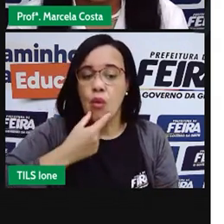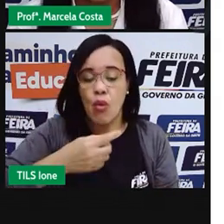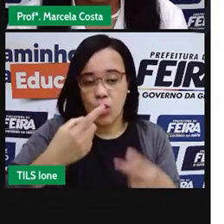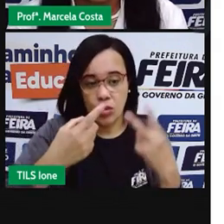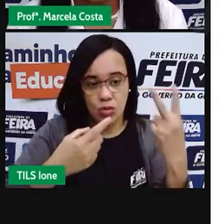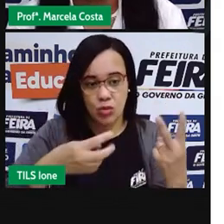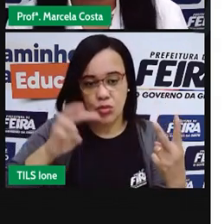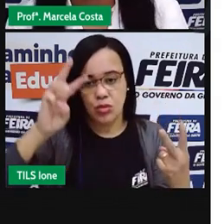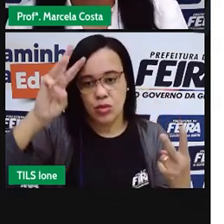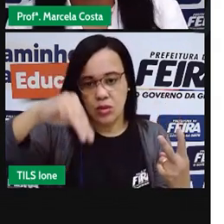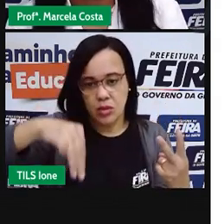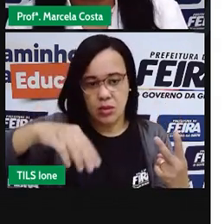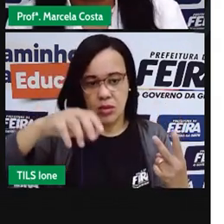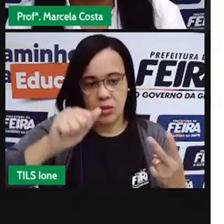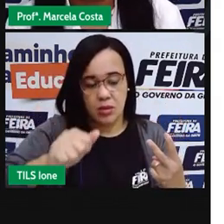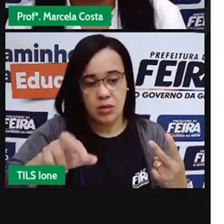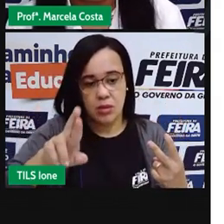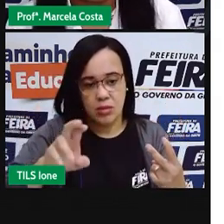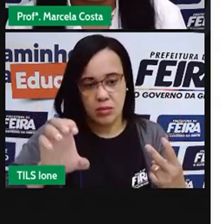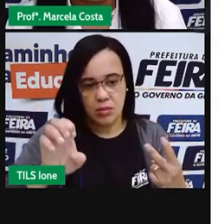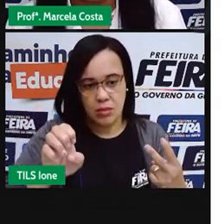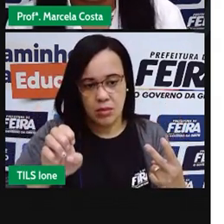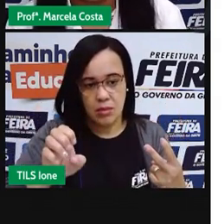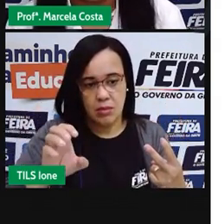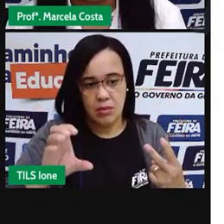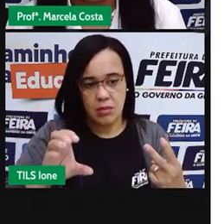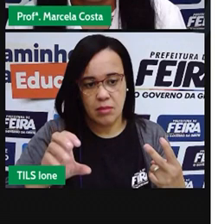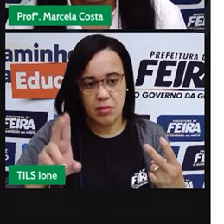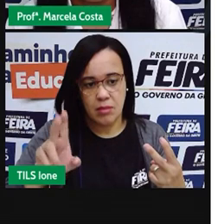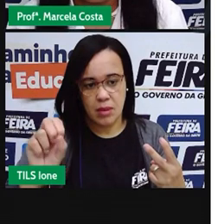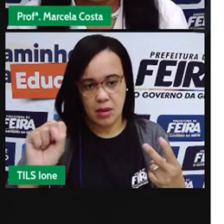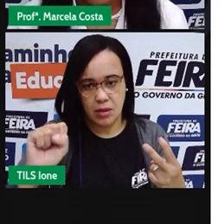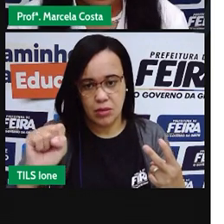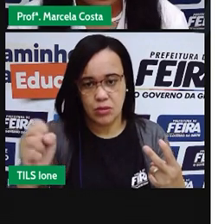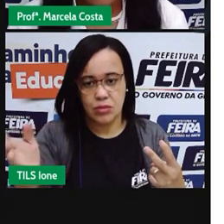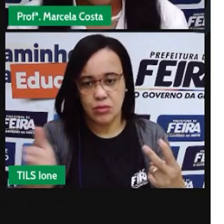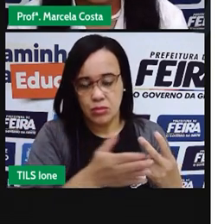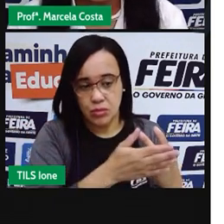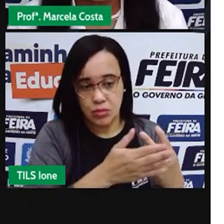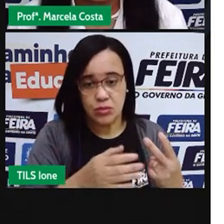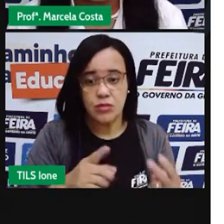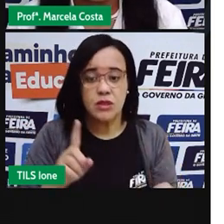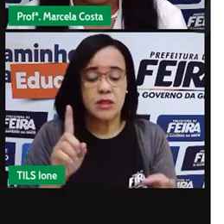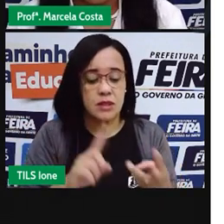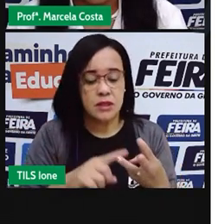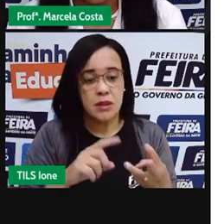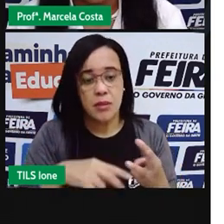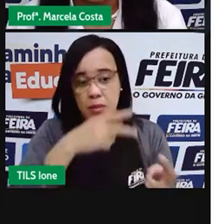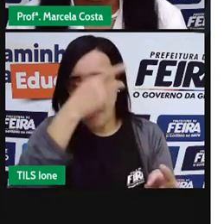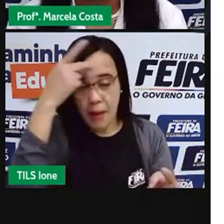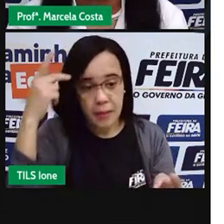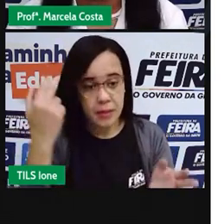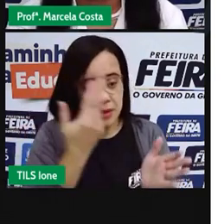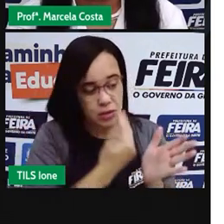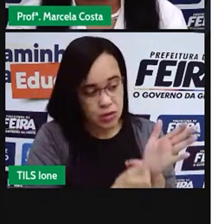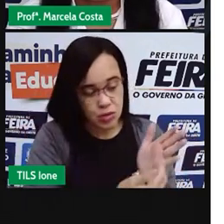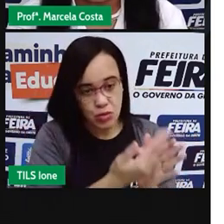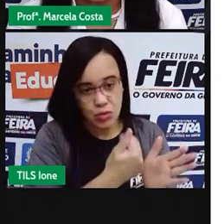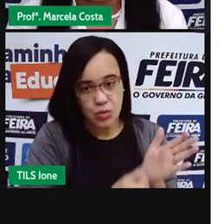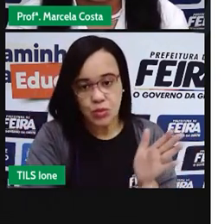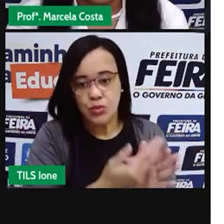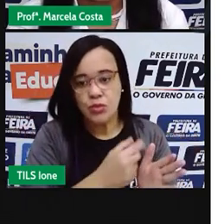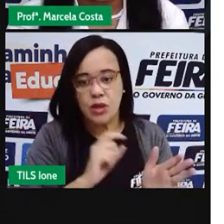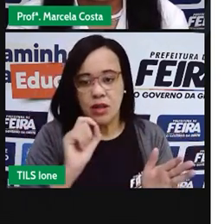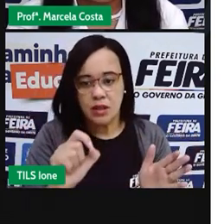e a editora, que é Cia das Letrinhas. Anota aí no seu caderno essas informações para